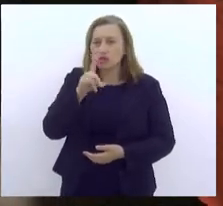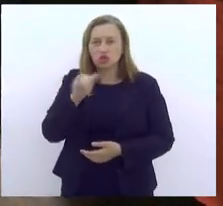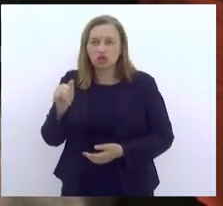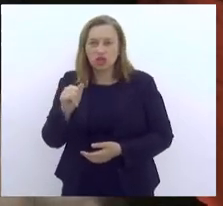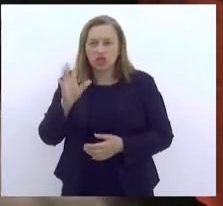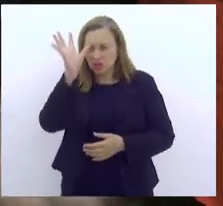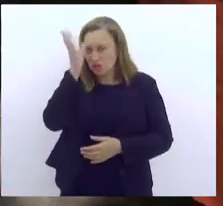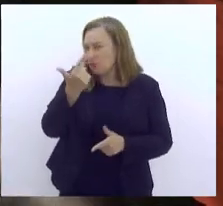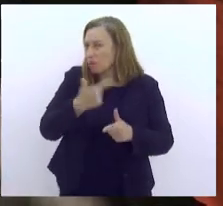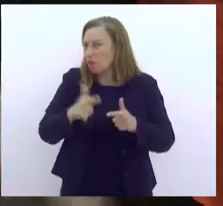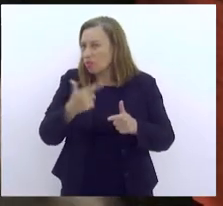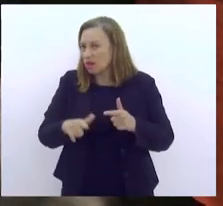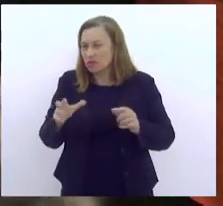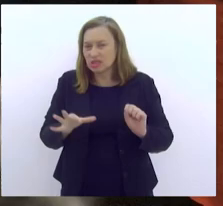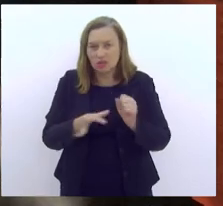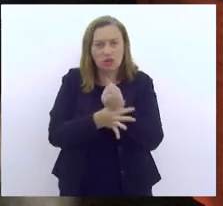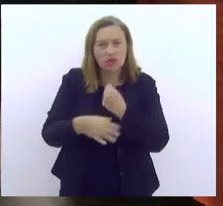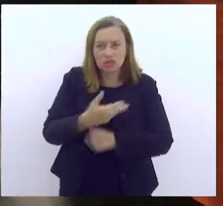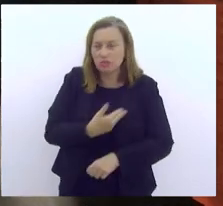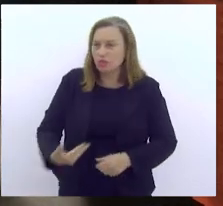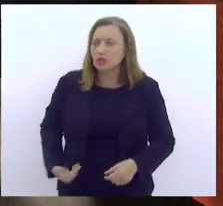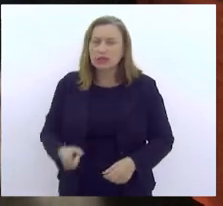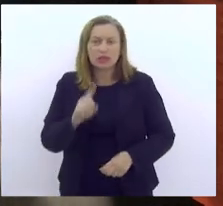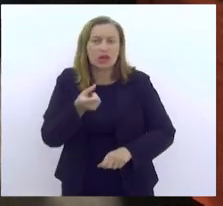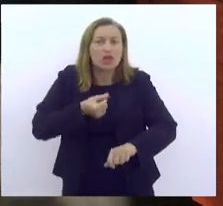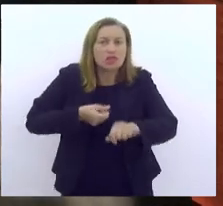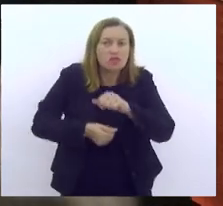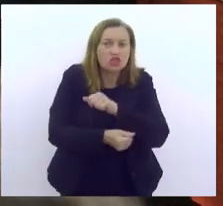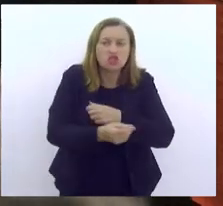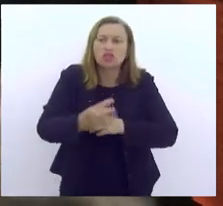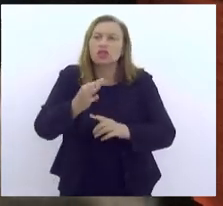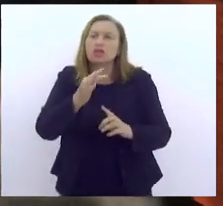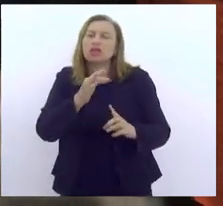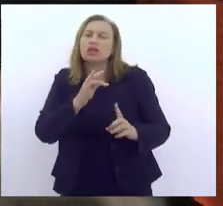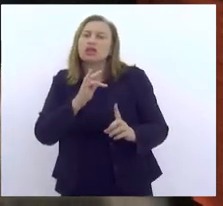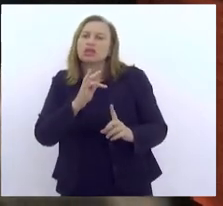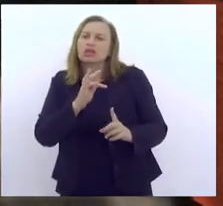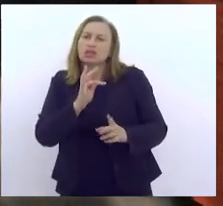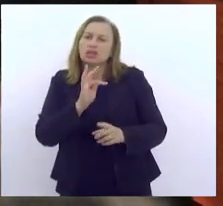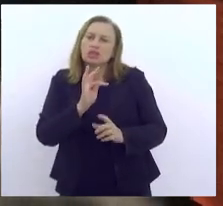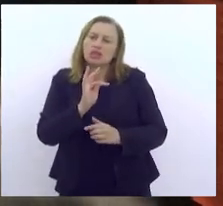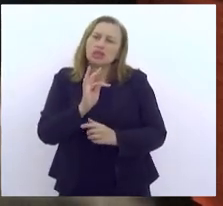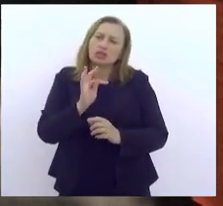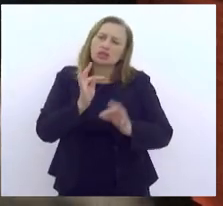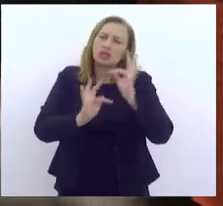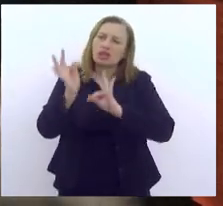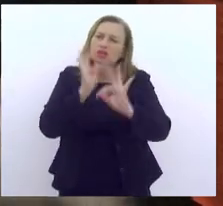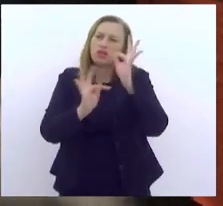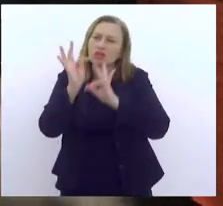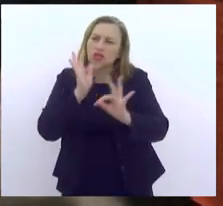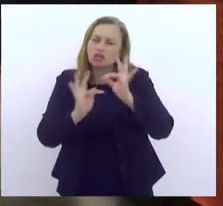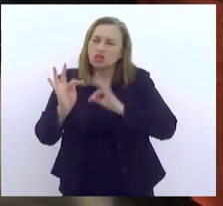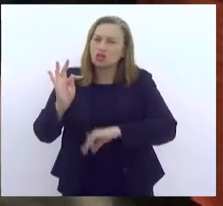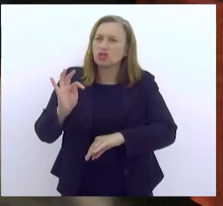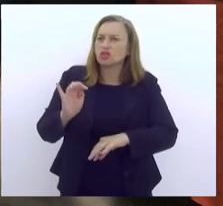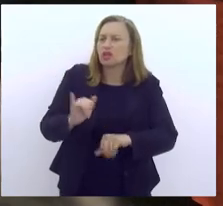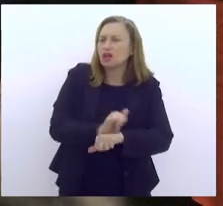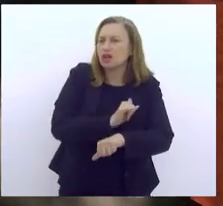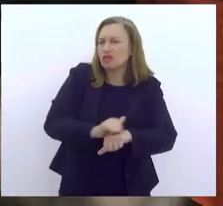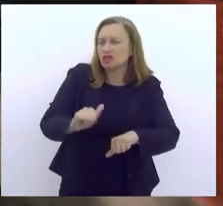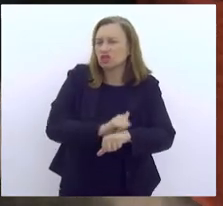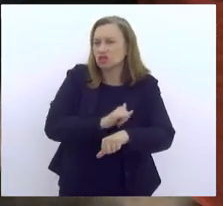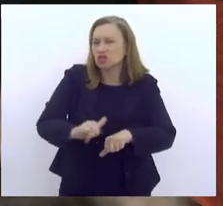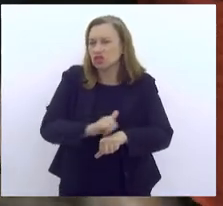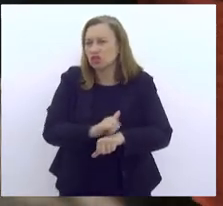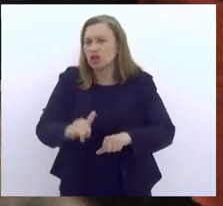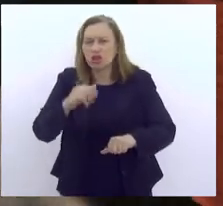segurança. Acho que a gente tem que investir em tecnologia, lavagem de dinheiro, investigação, né, perícia, trazer